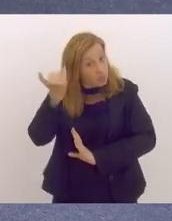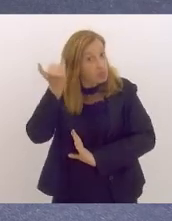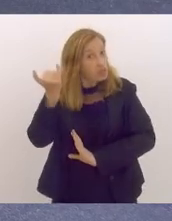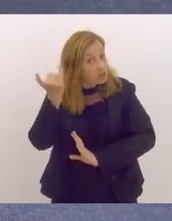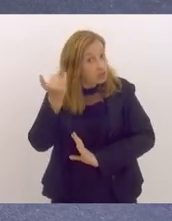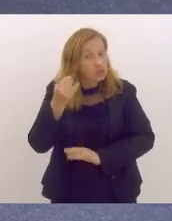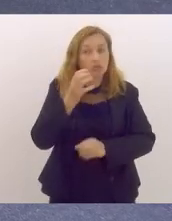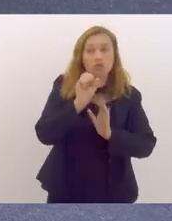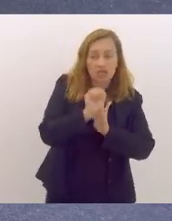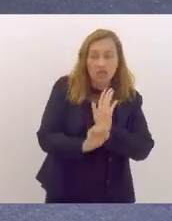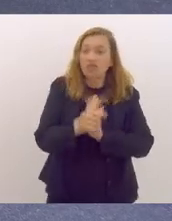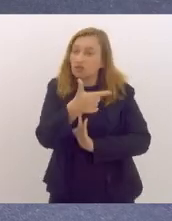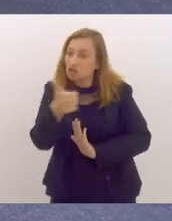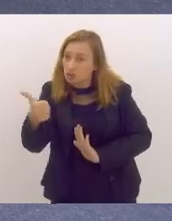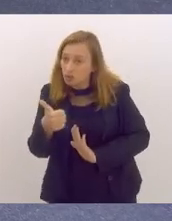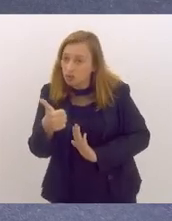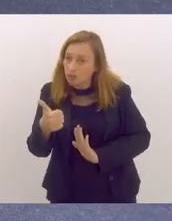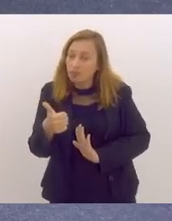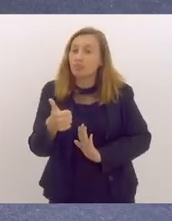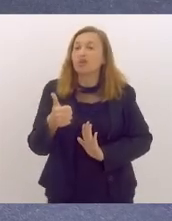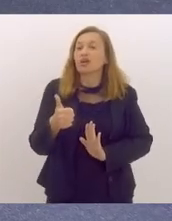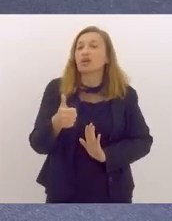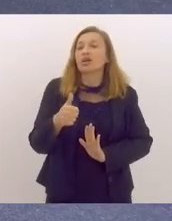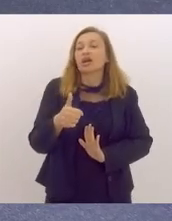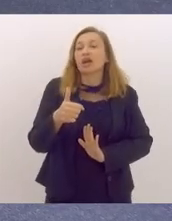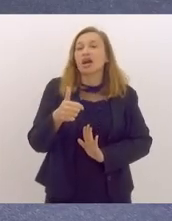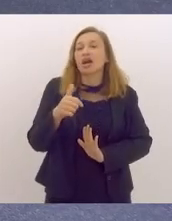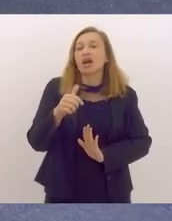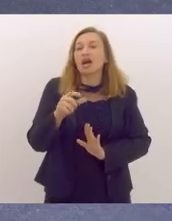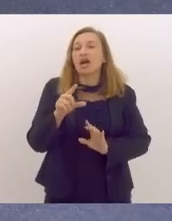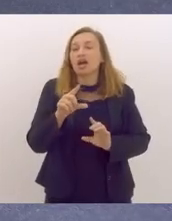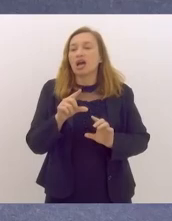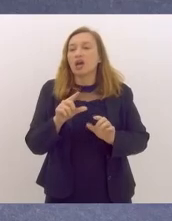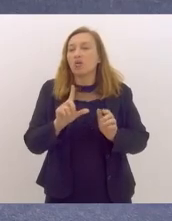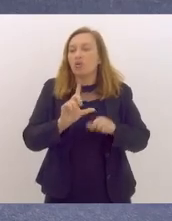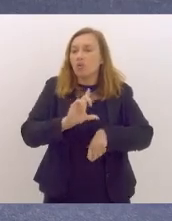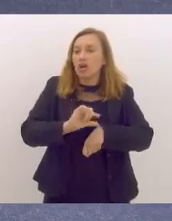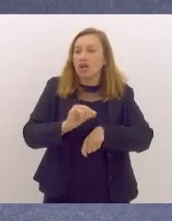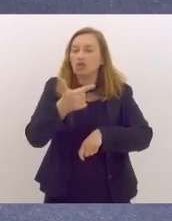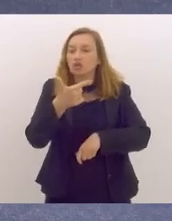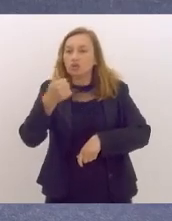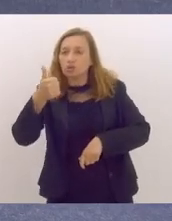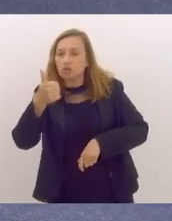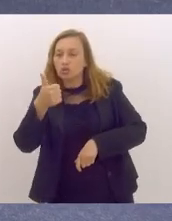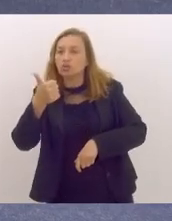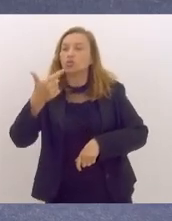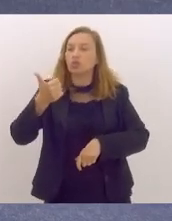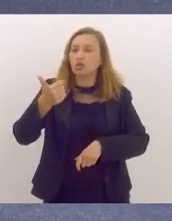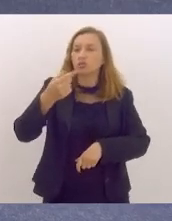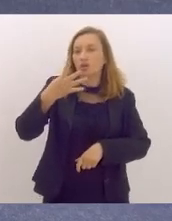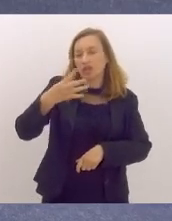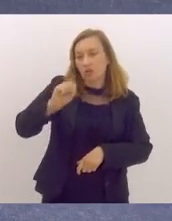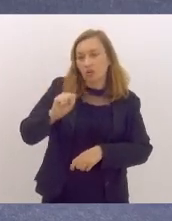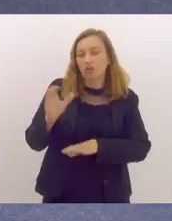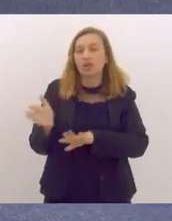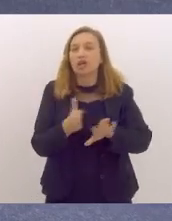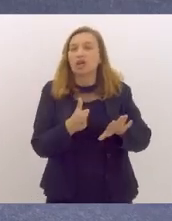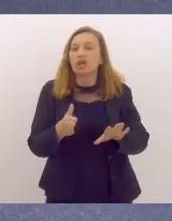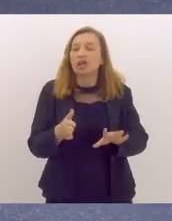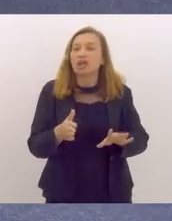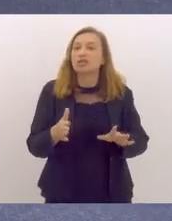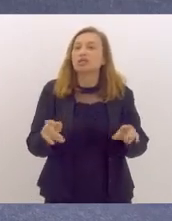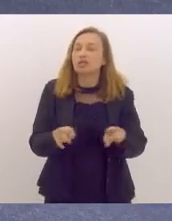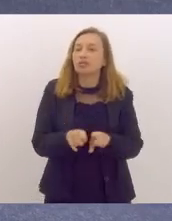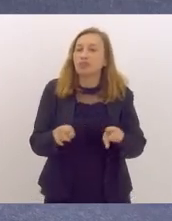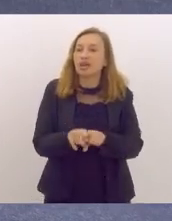no século XXI, a escala 12 por 48, um estudo que já foi entregue já ao secretário, a questão da